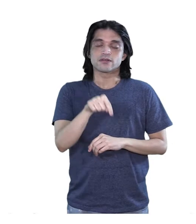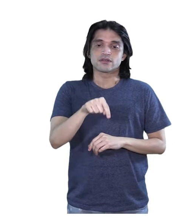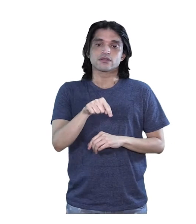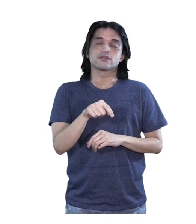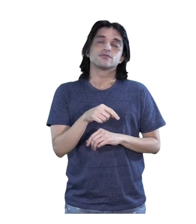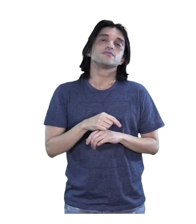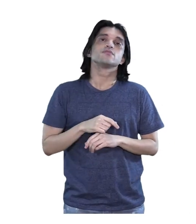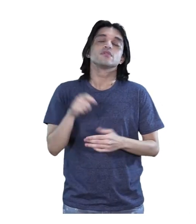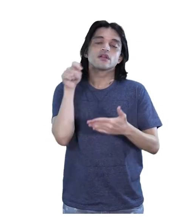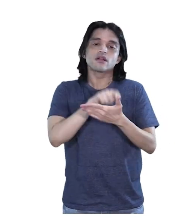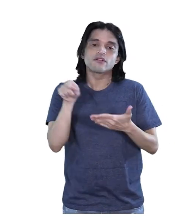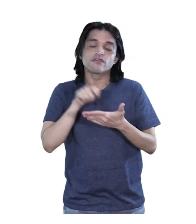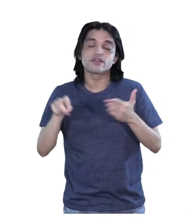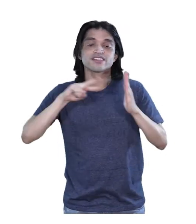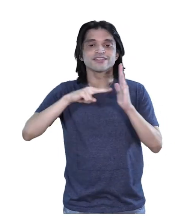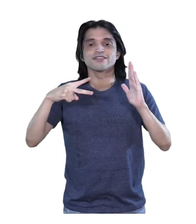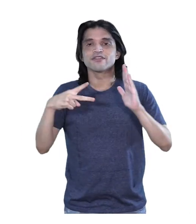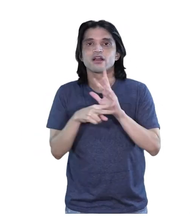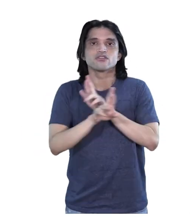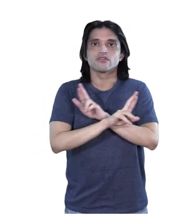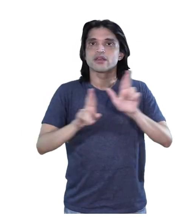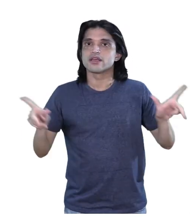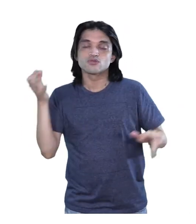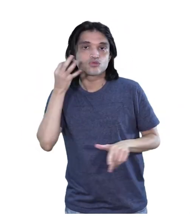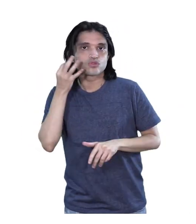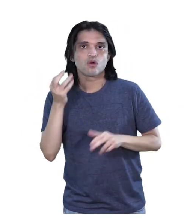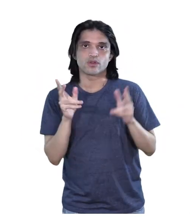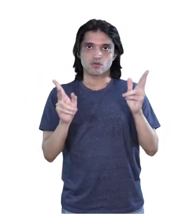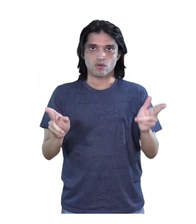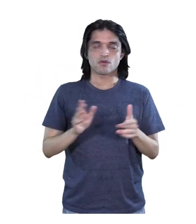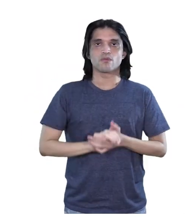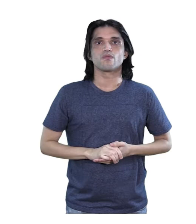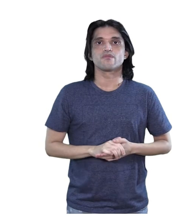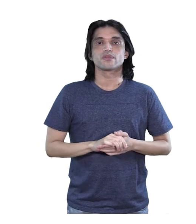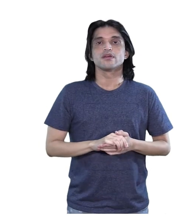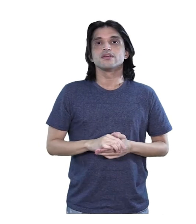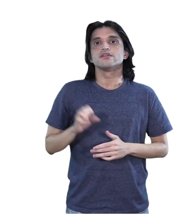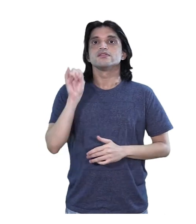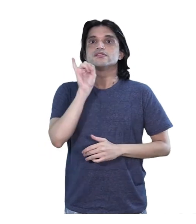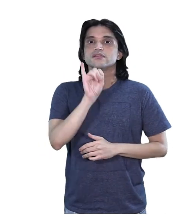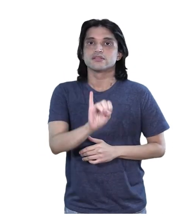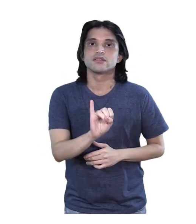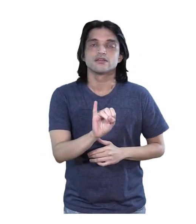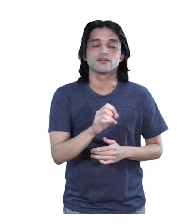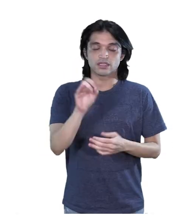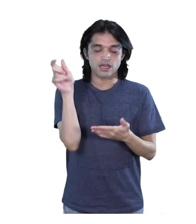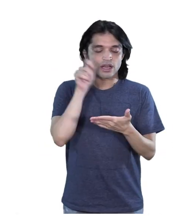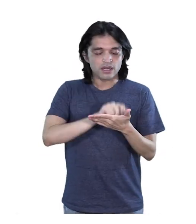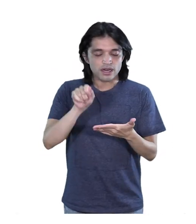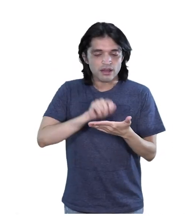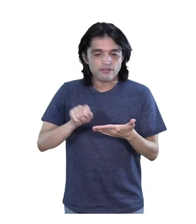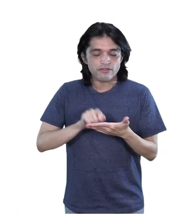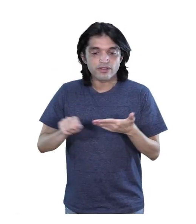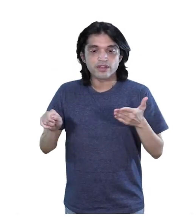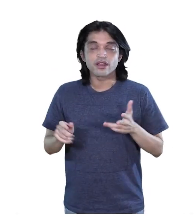distintos. Quando temos a mesma grafia, mas pronúncias diferentes, dizemos que são homógrafas,